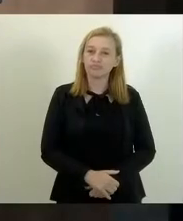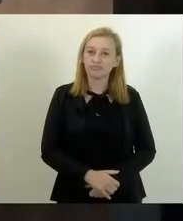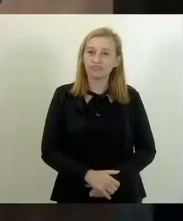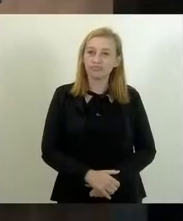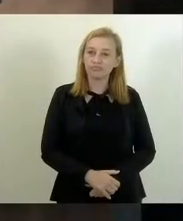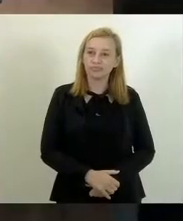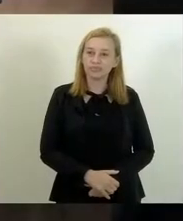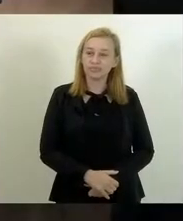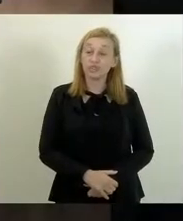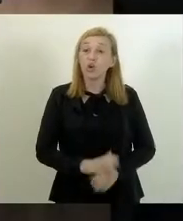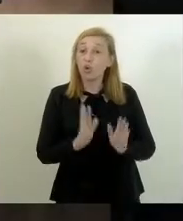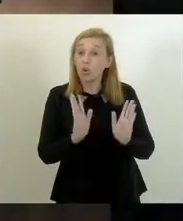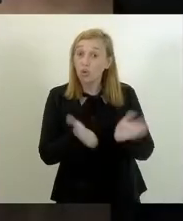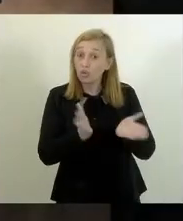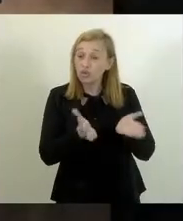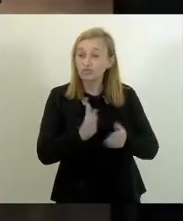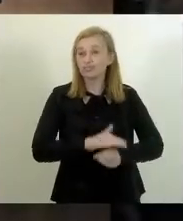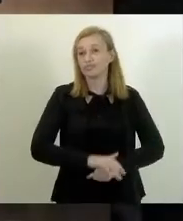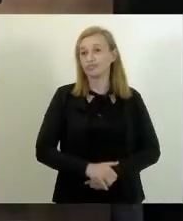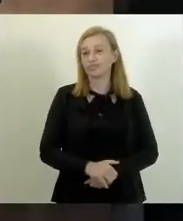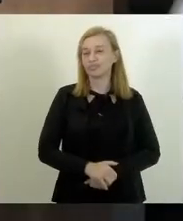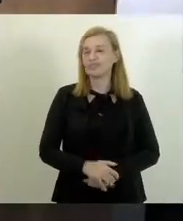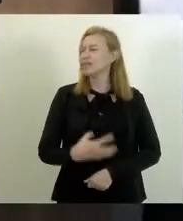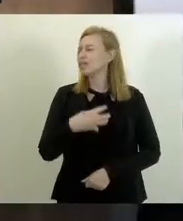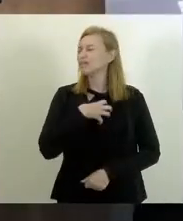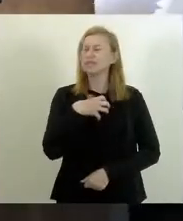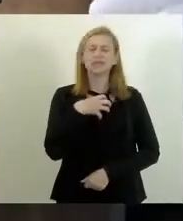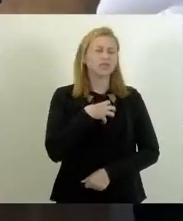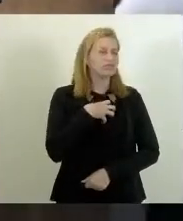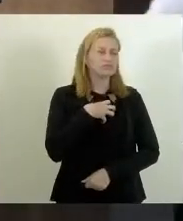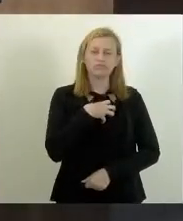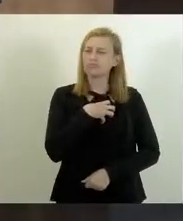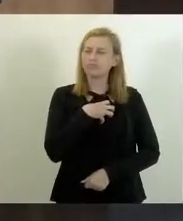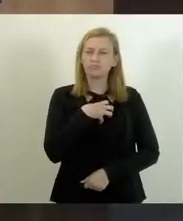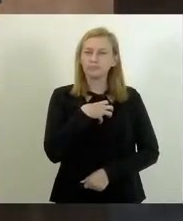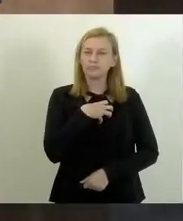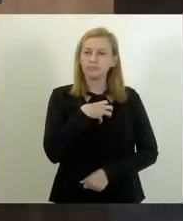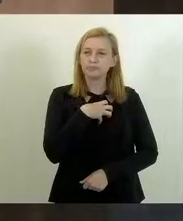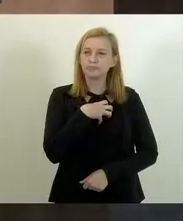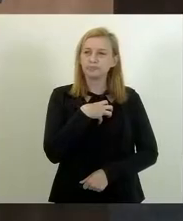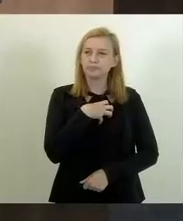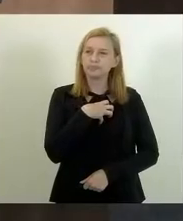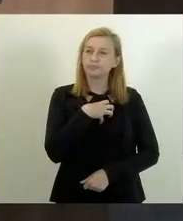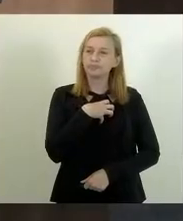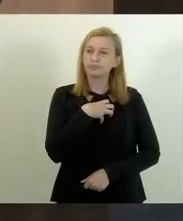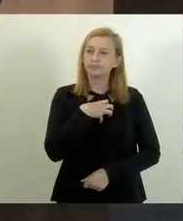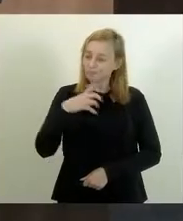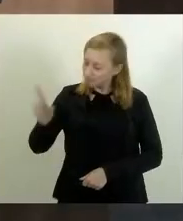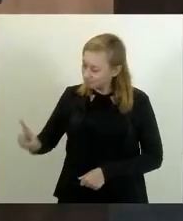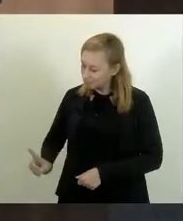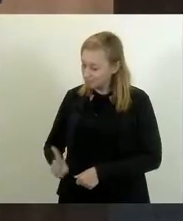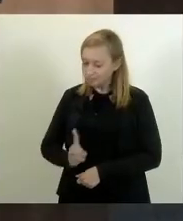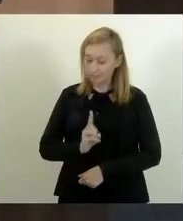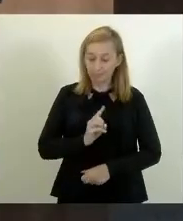Veja, eu hoje me sinto no dever de vir a essa